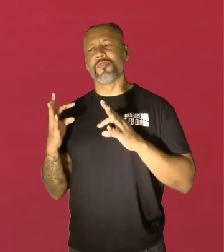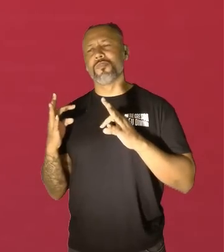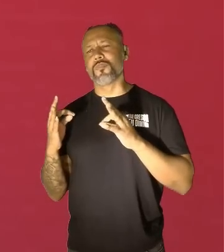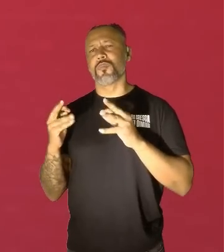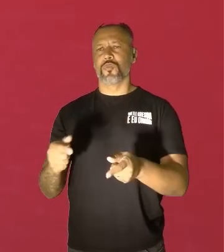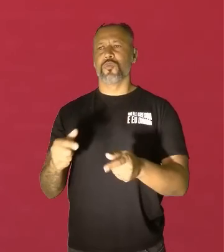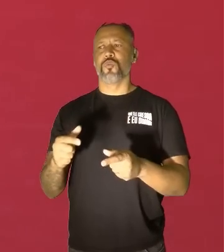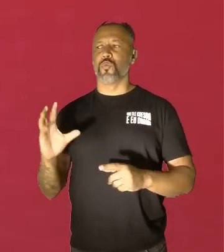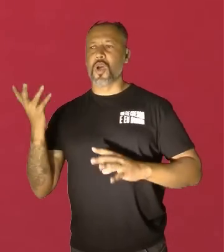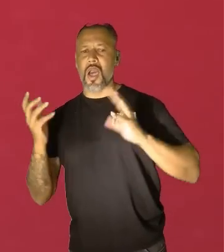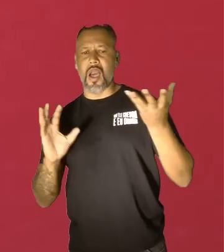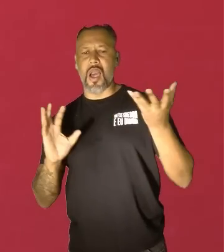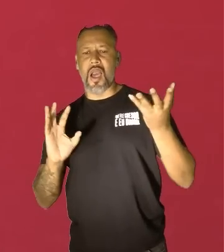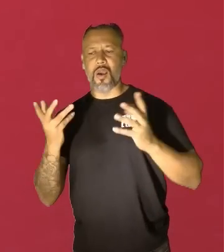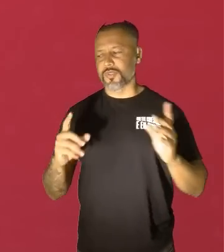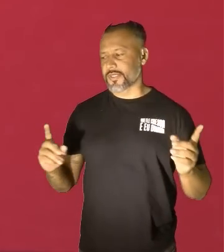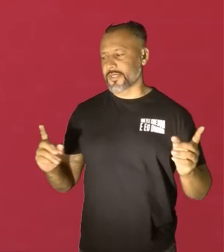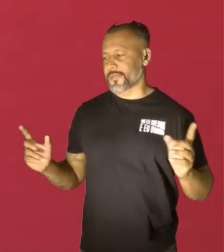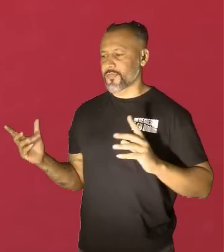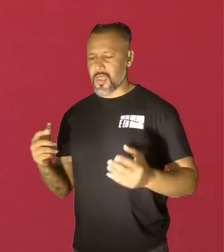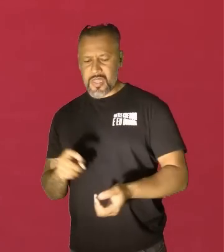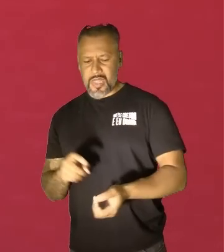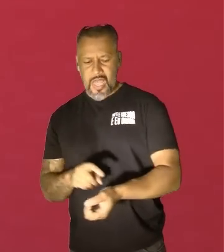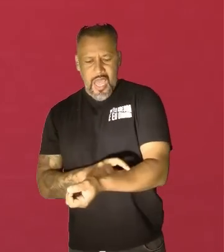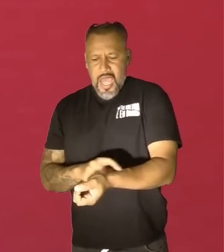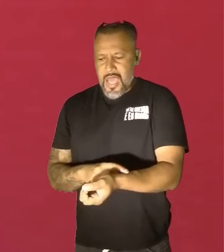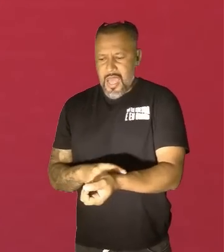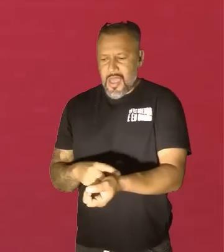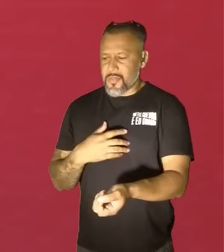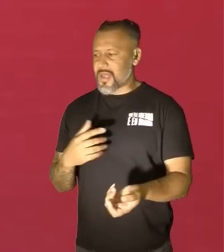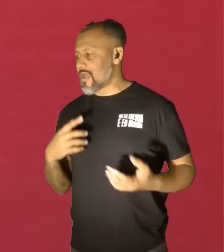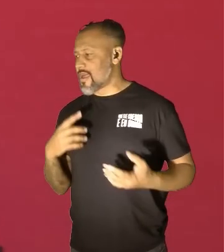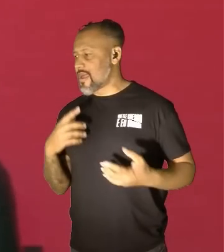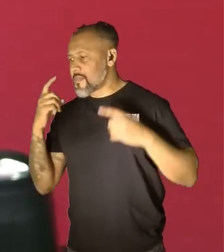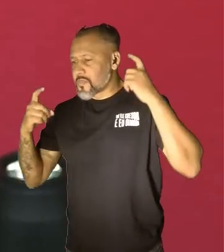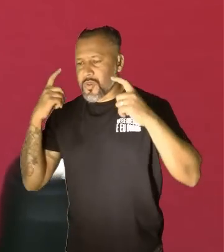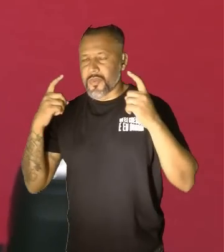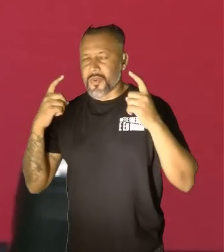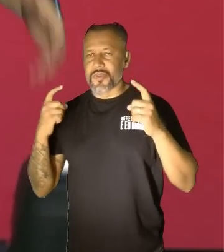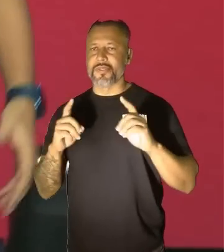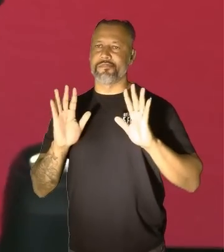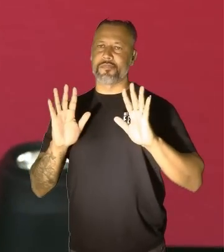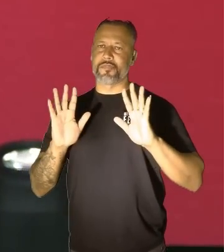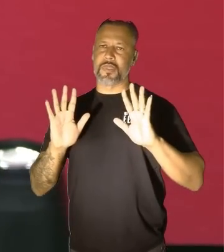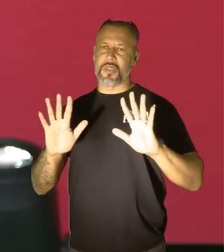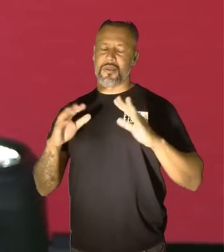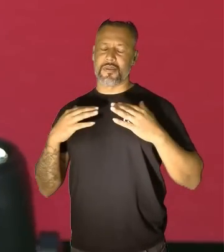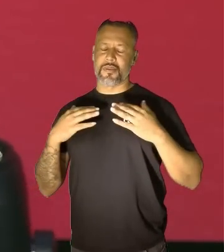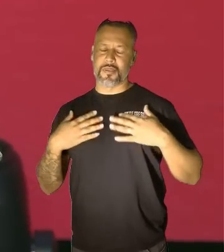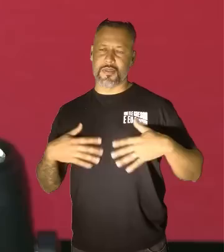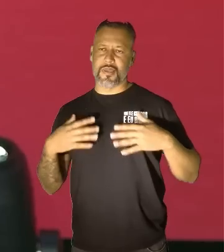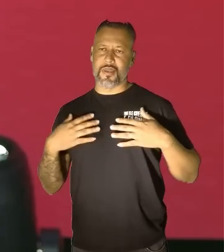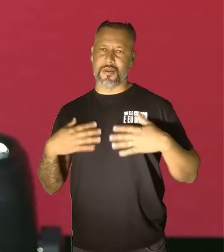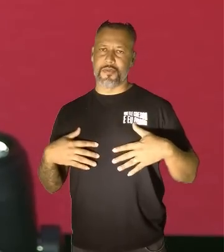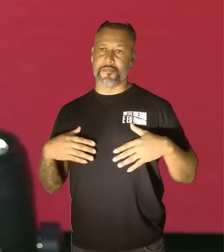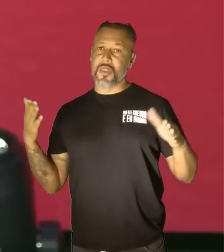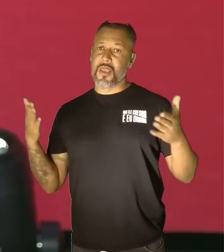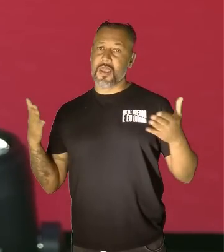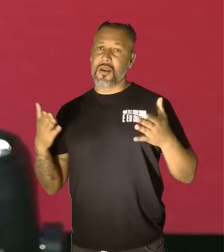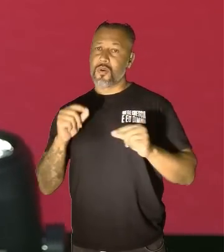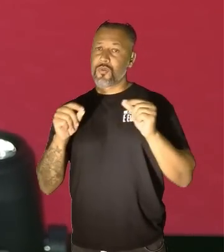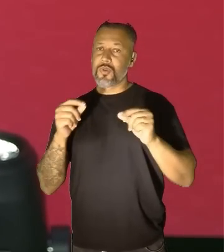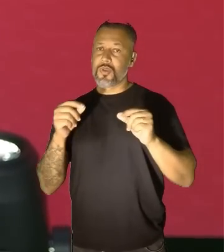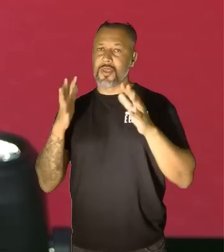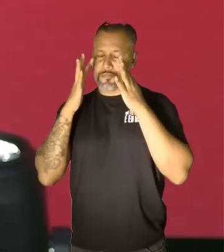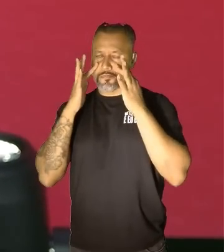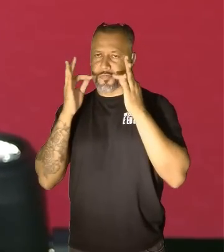tem perturbado você, ansiedade, compromissos, tudo que está acontecendo fora de você, que agora se cale